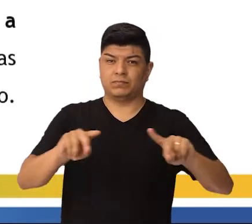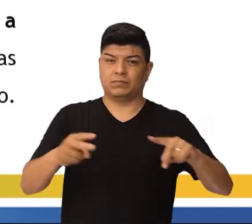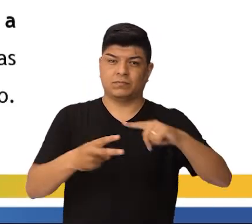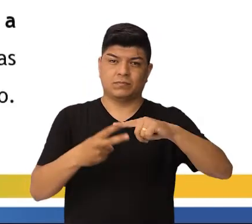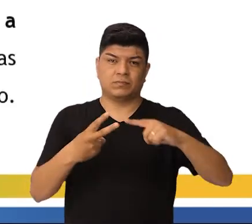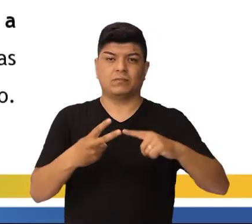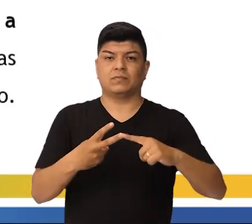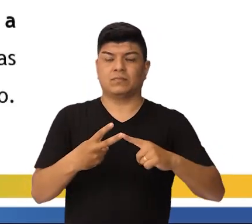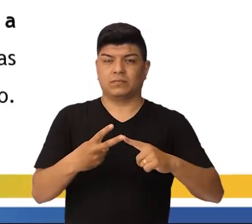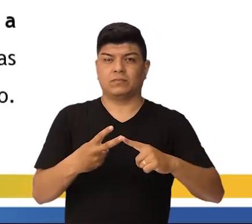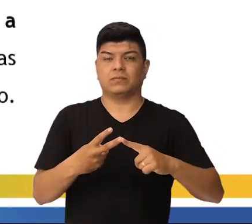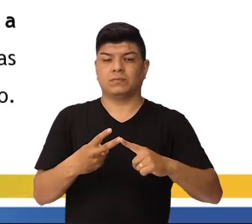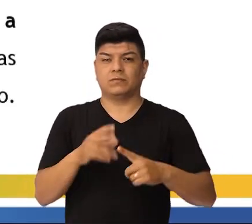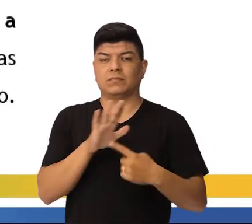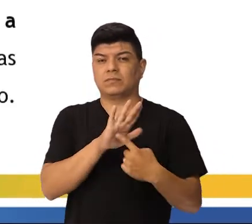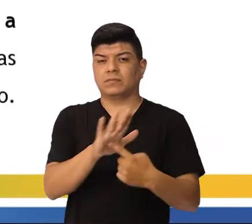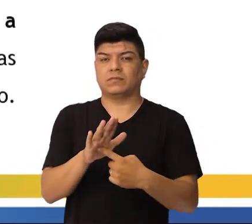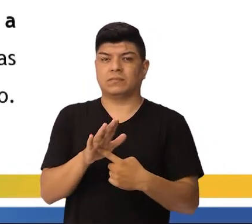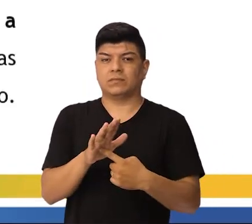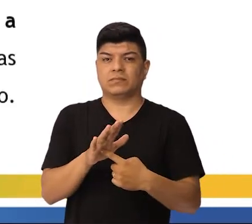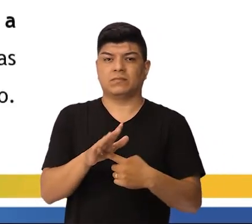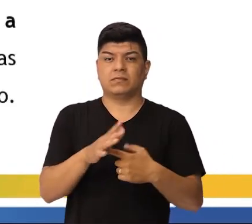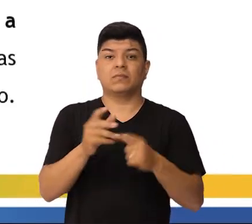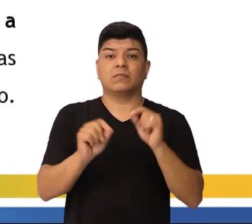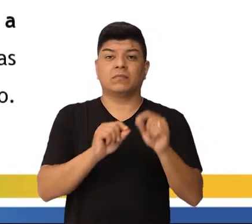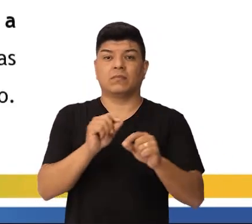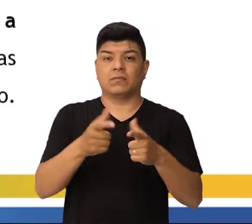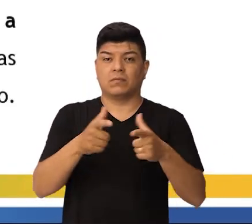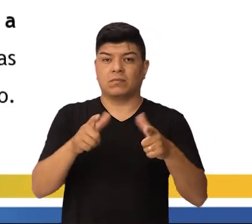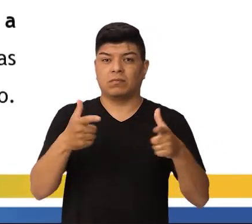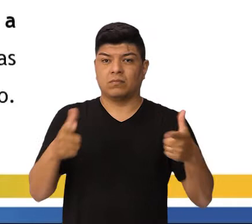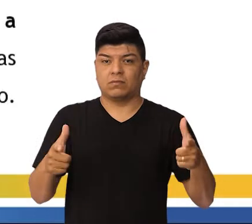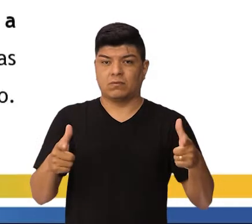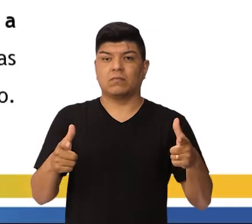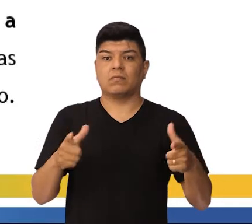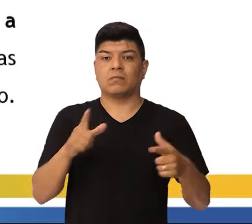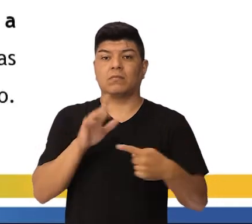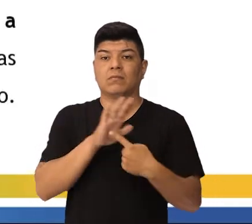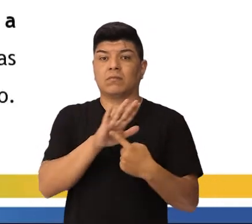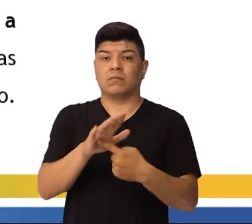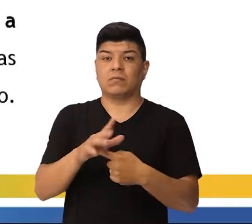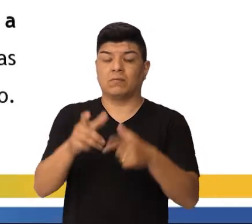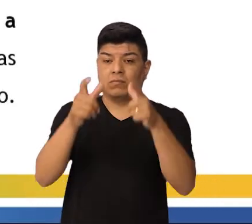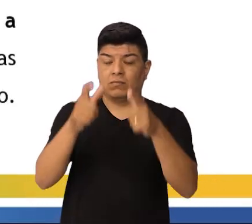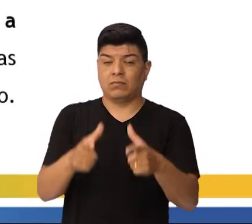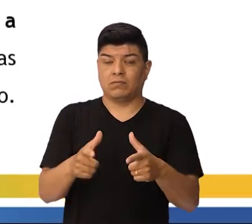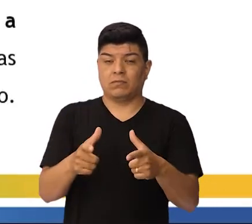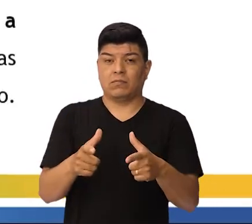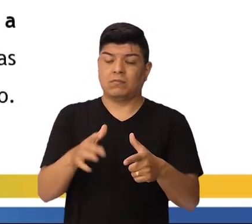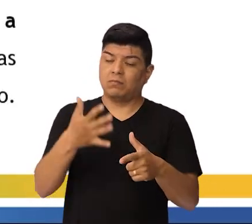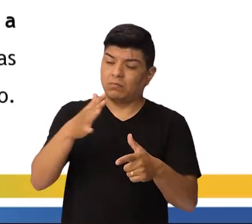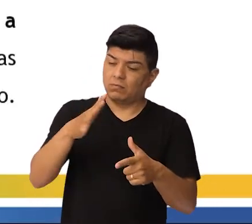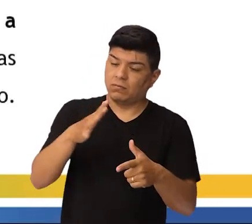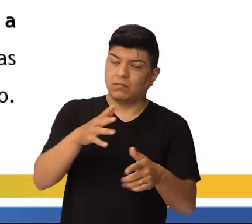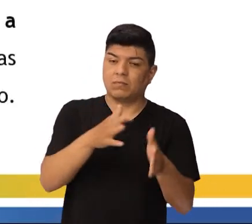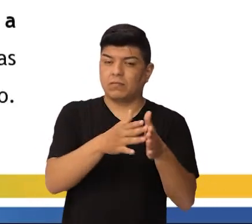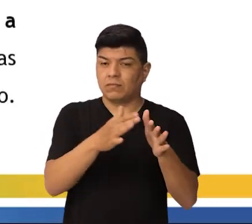dois refere-se à amplitude térmica, registrada em um mesmo lugar durante um certo